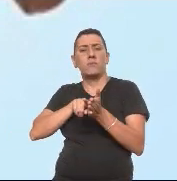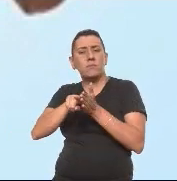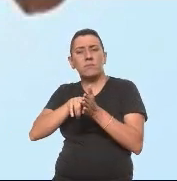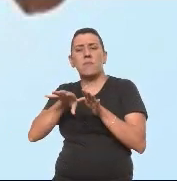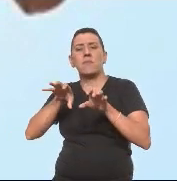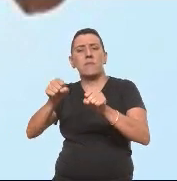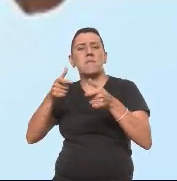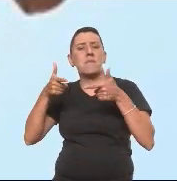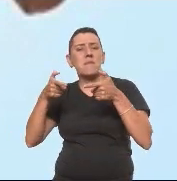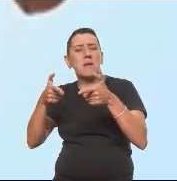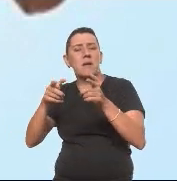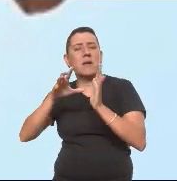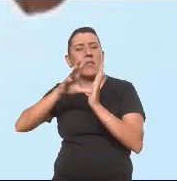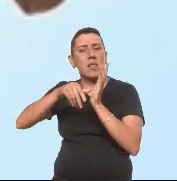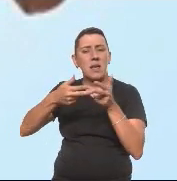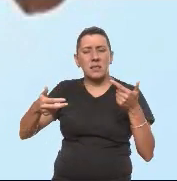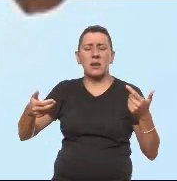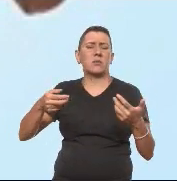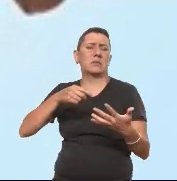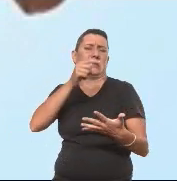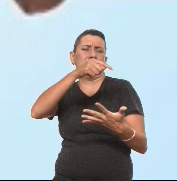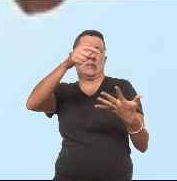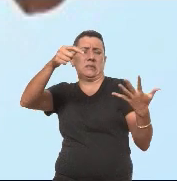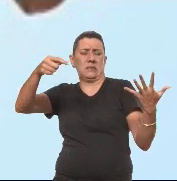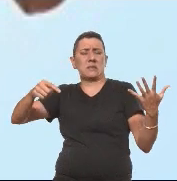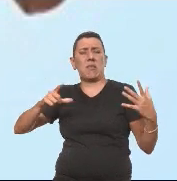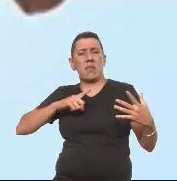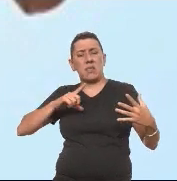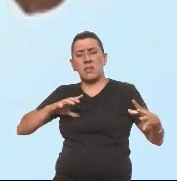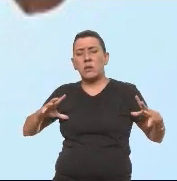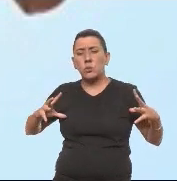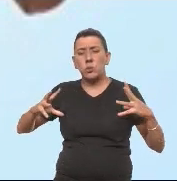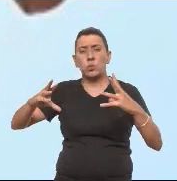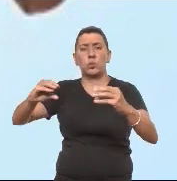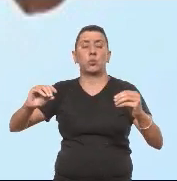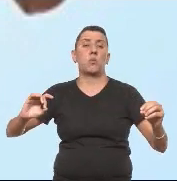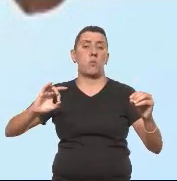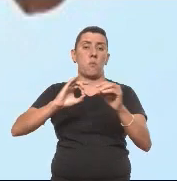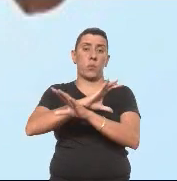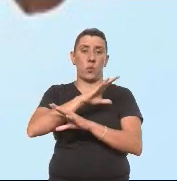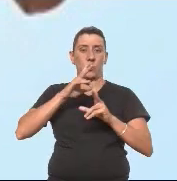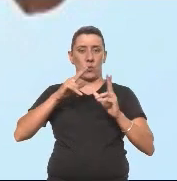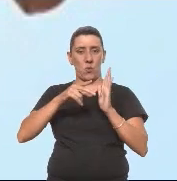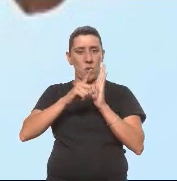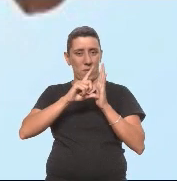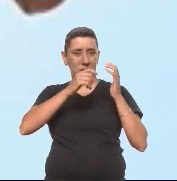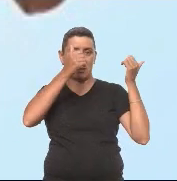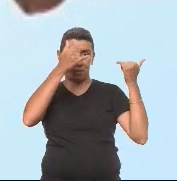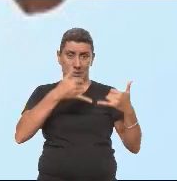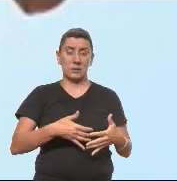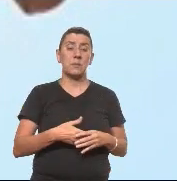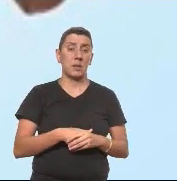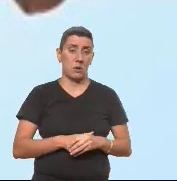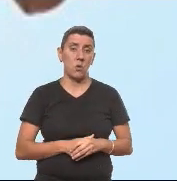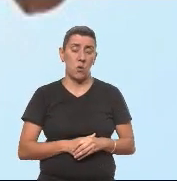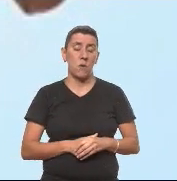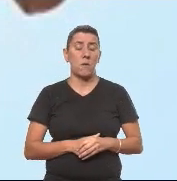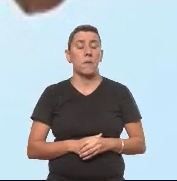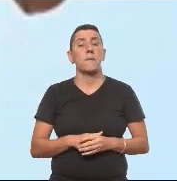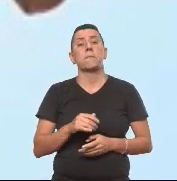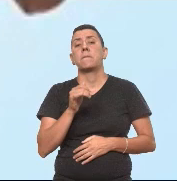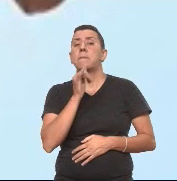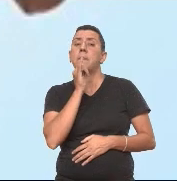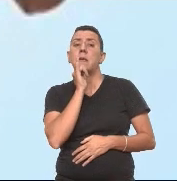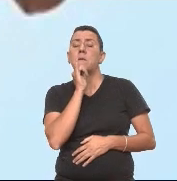diante hoje a gente já tem solução para cobrir em várias é Que Eu mencionei aqui e a um exemplo